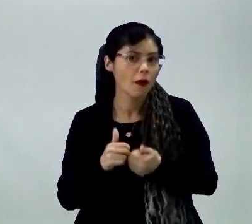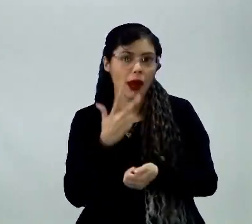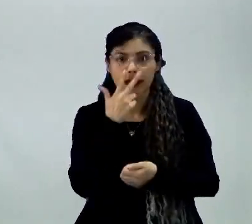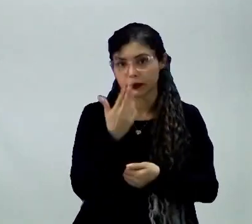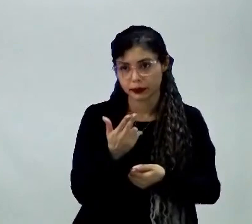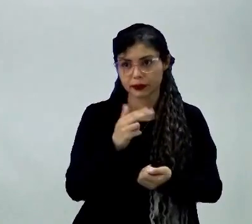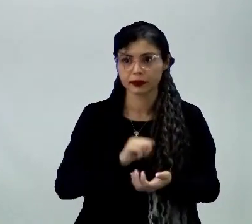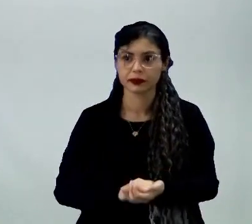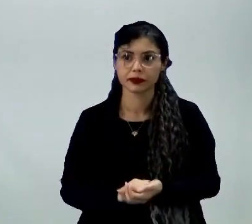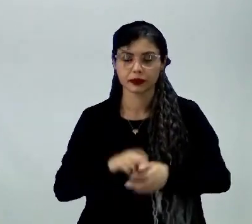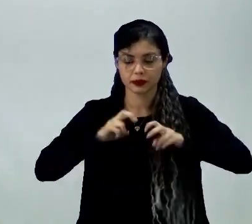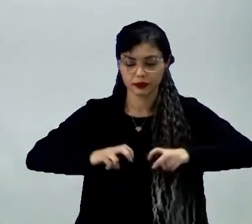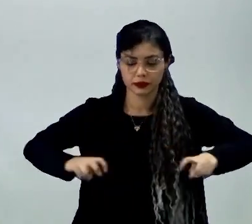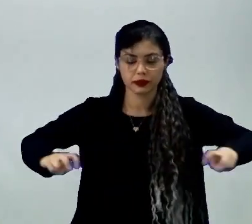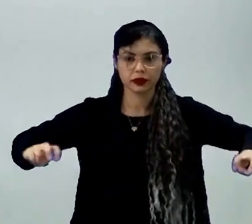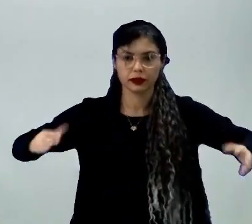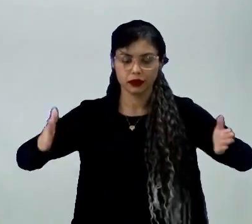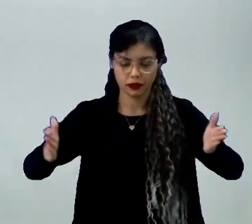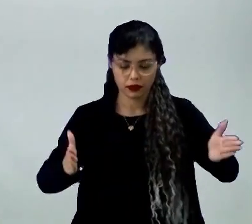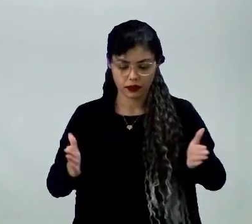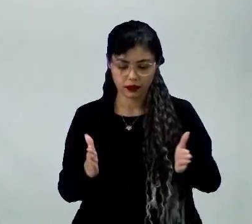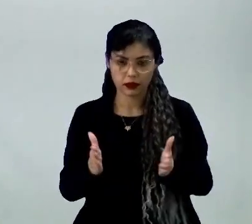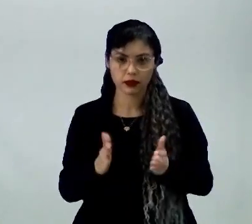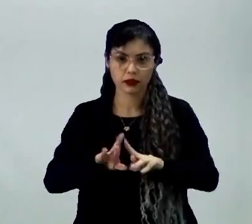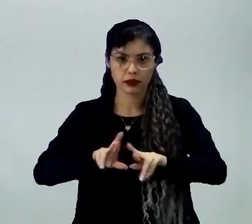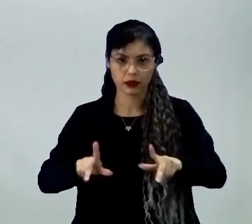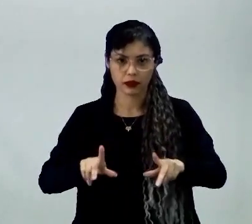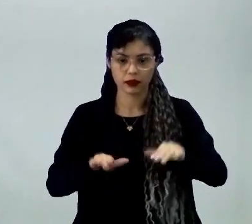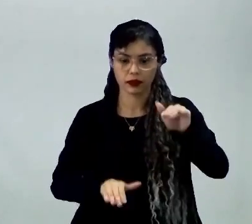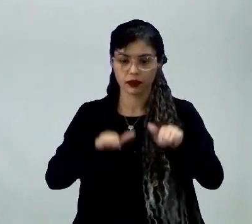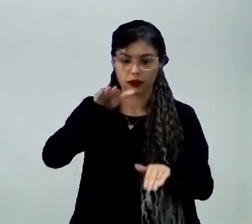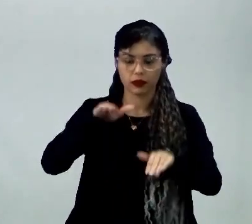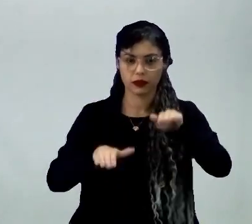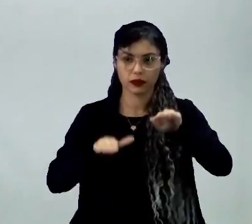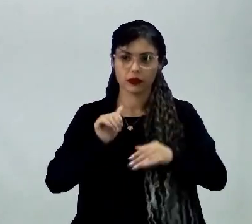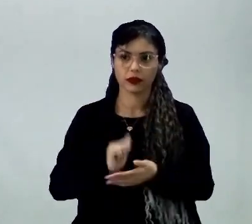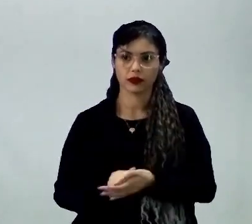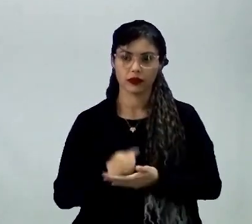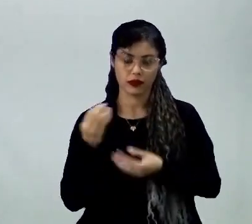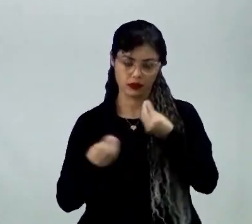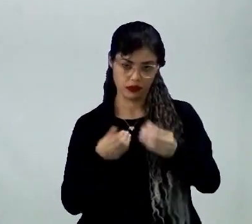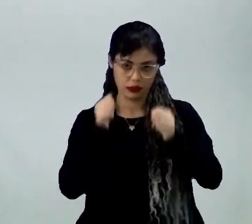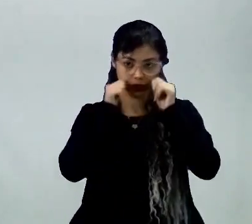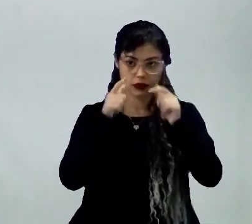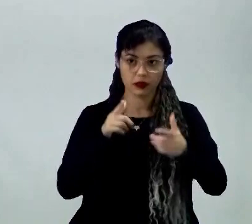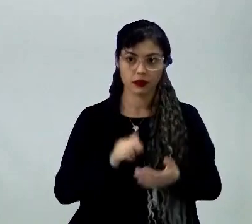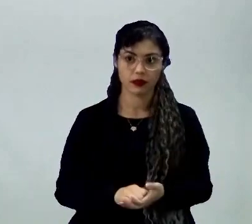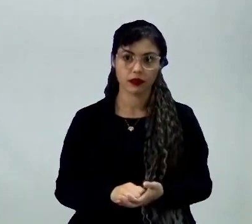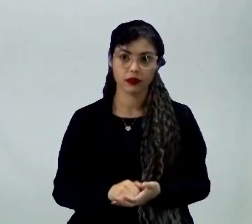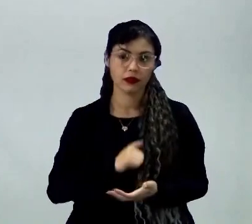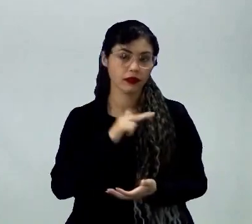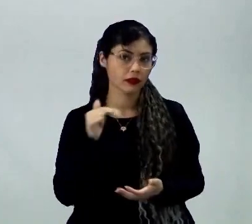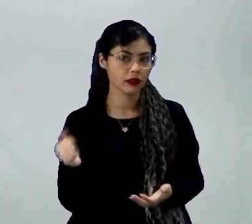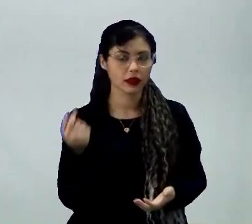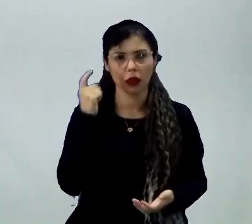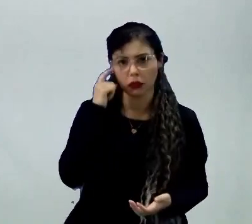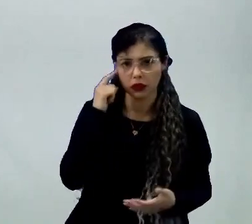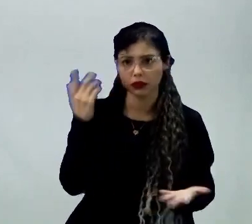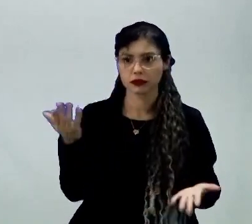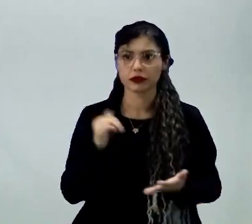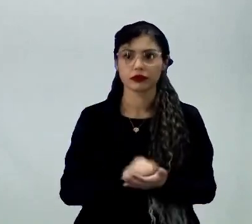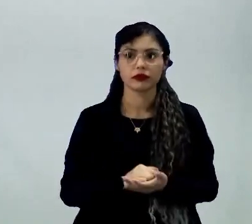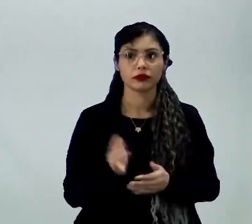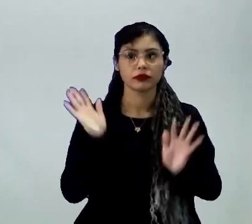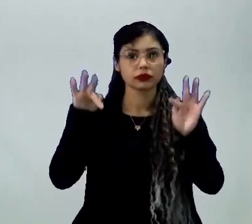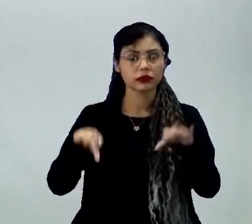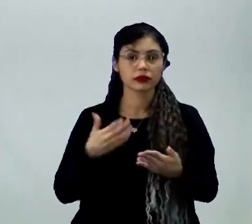ônibus, né, com bancos paralelos em diferentes níveis. Então, olha só como chama a atenção. Nunca que a gente pode imaginar, mas a